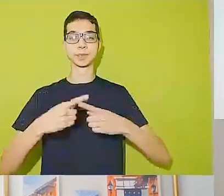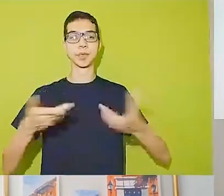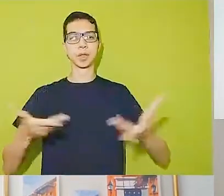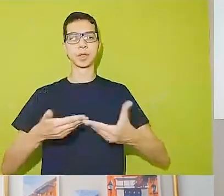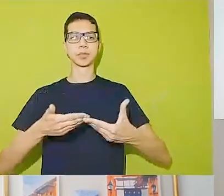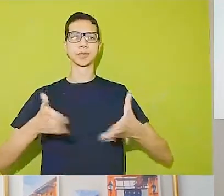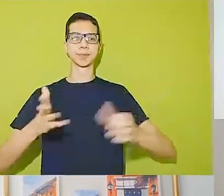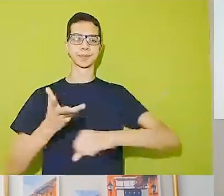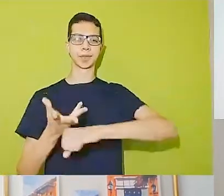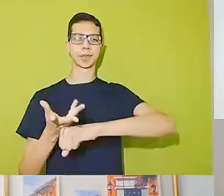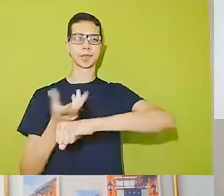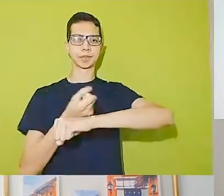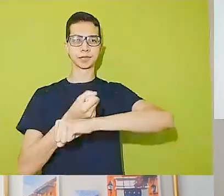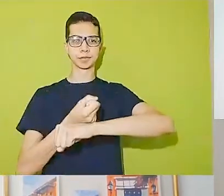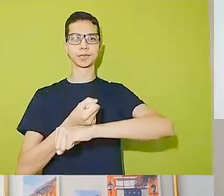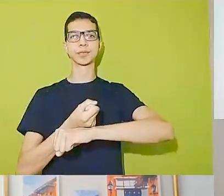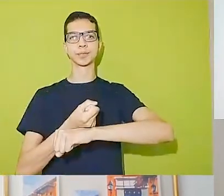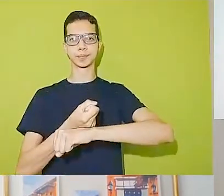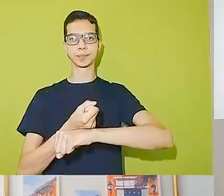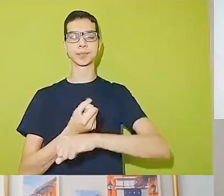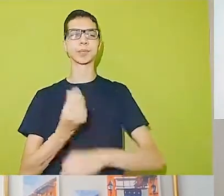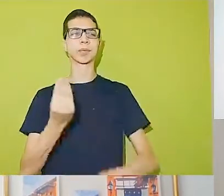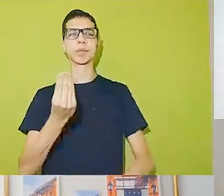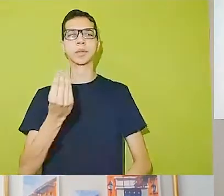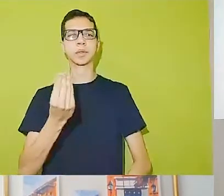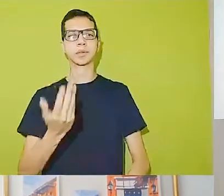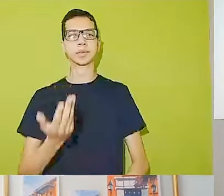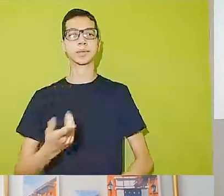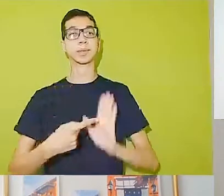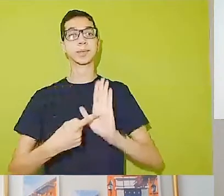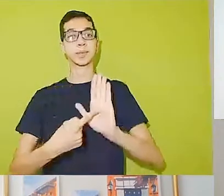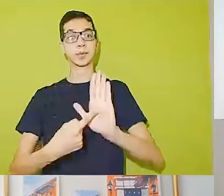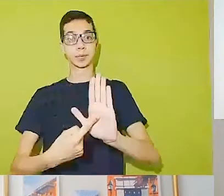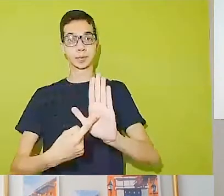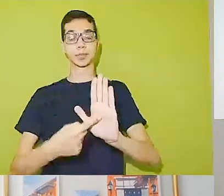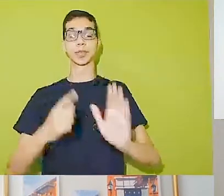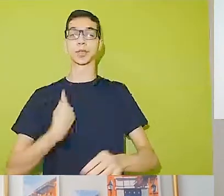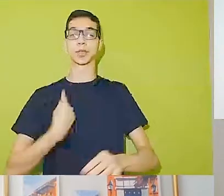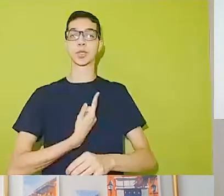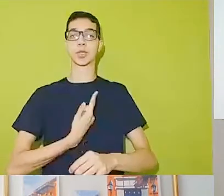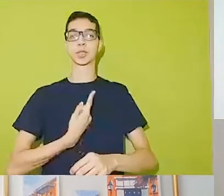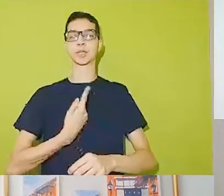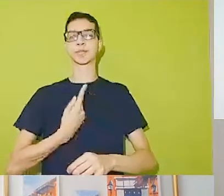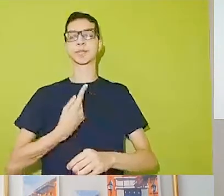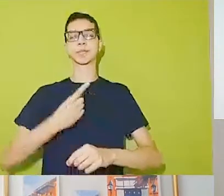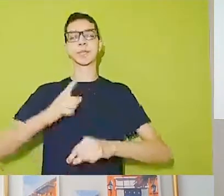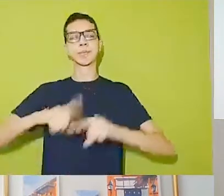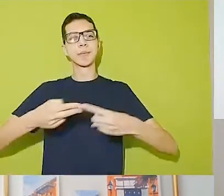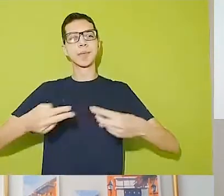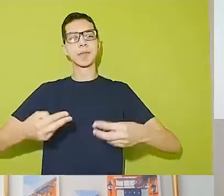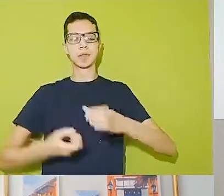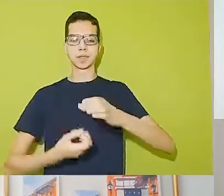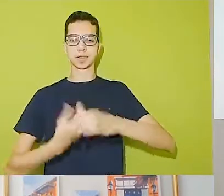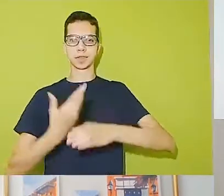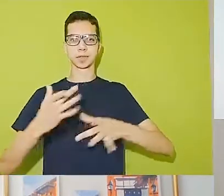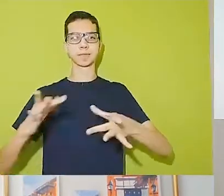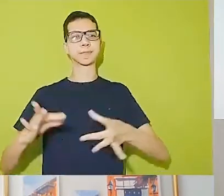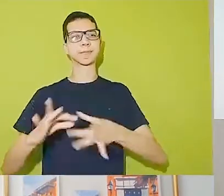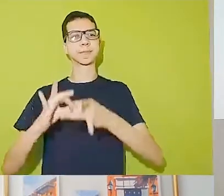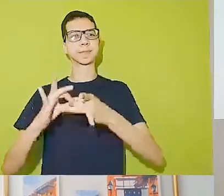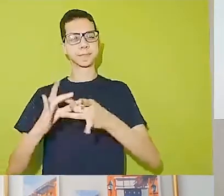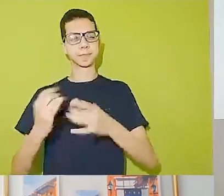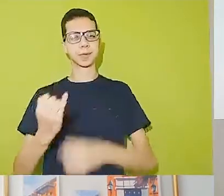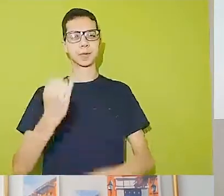evento para lançar essa cartilha fruto de um trabalho coletivo tão importante nessa temática que no dia a